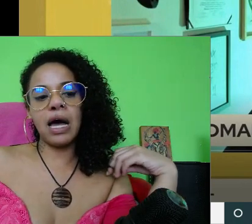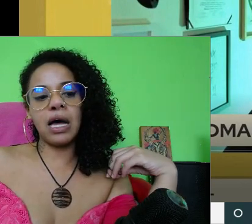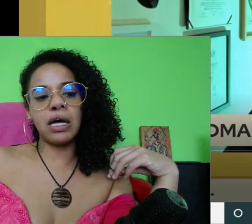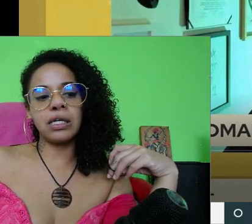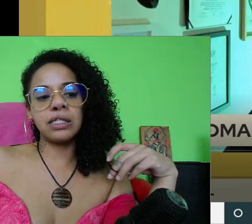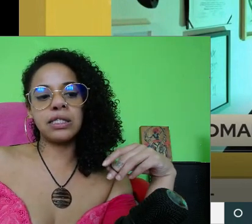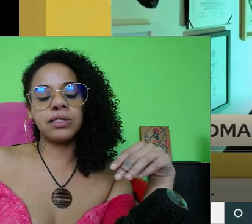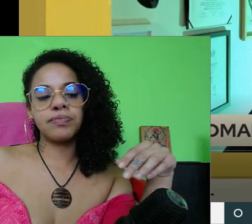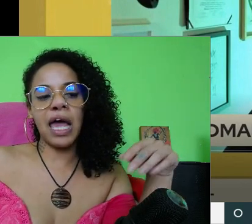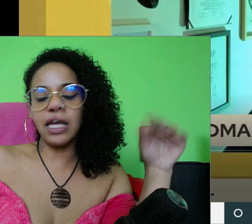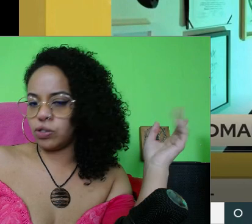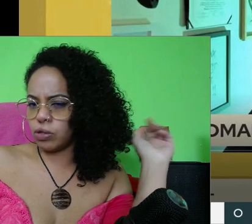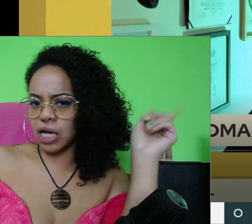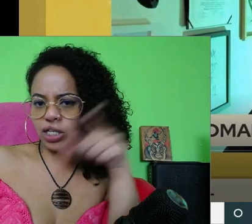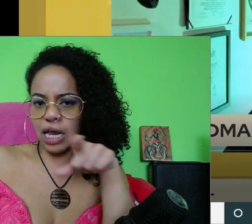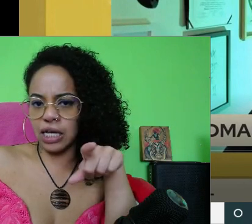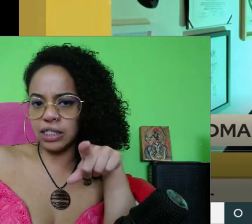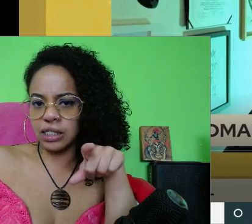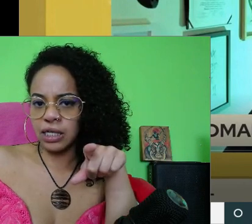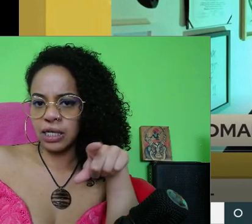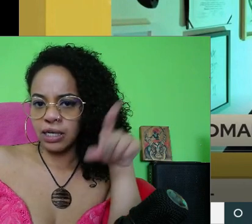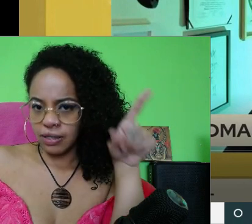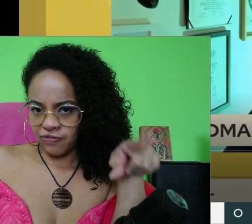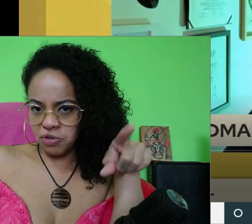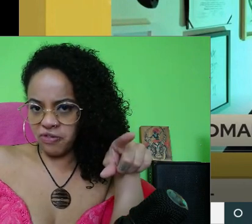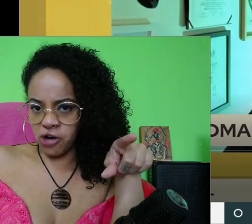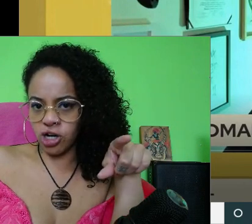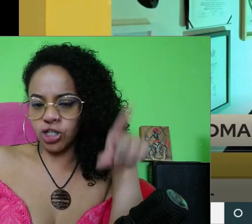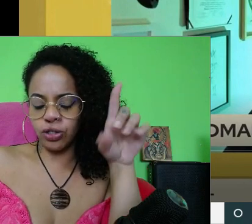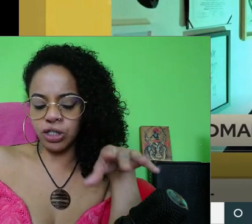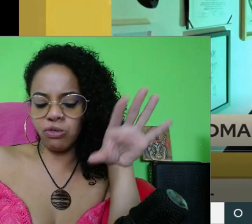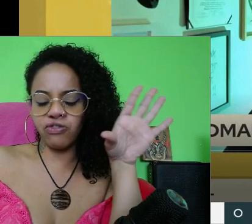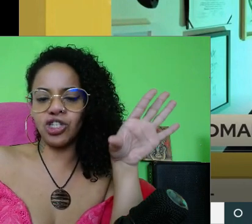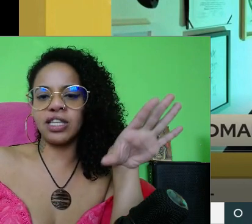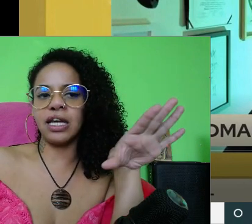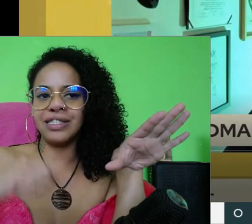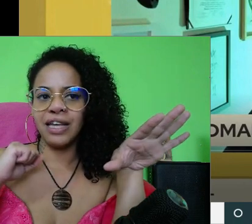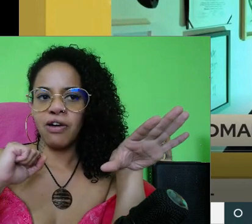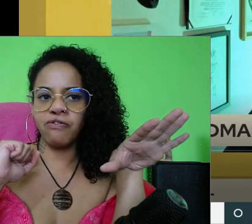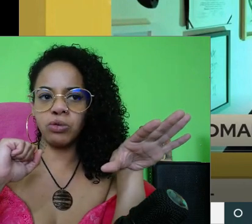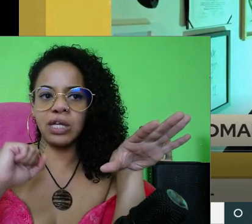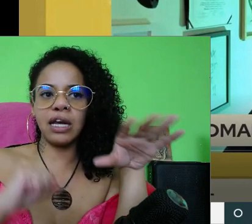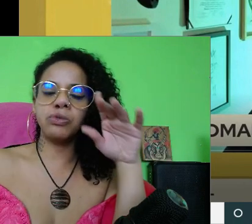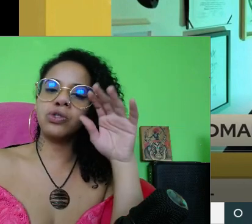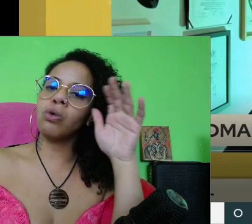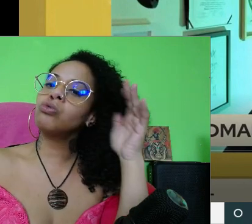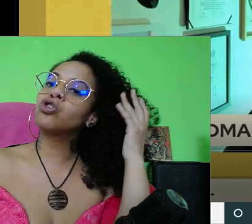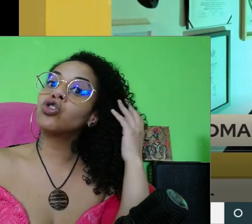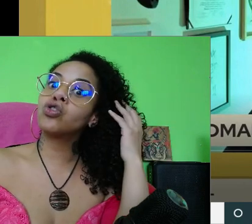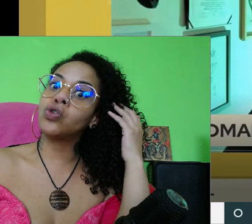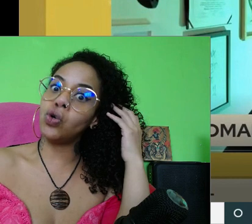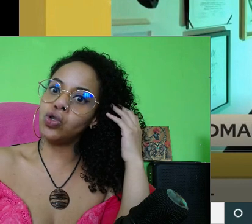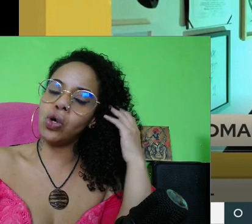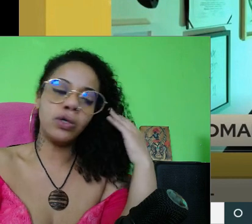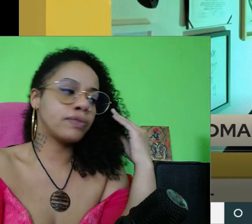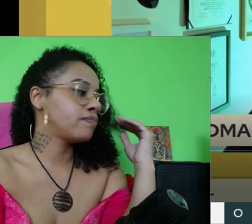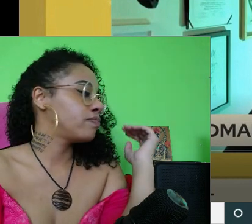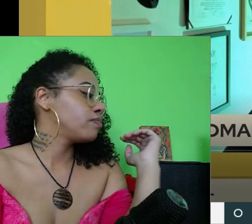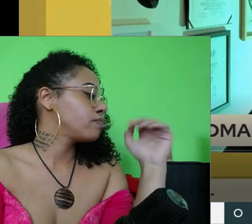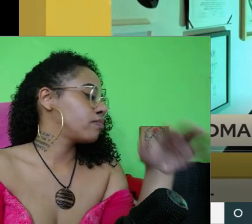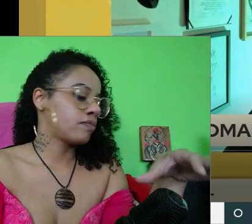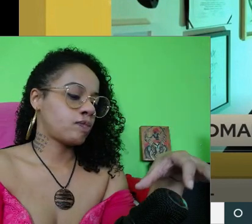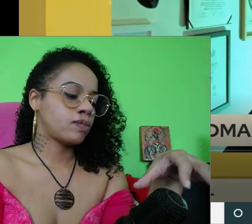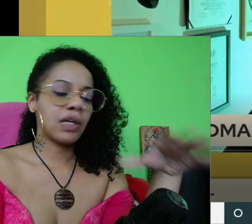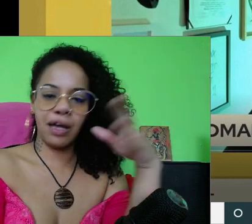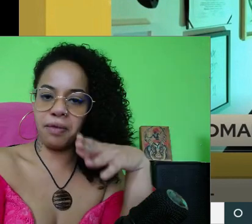Mas é isso radicais firme e forte 2023 Voltaremos com tudo